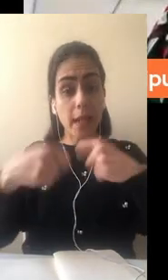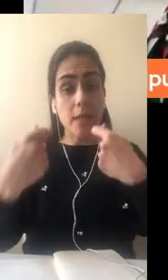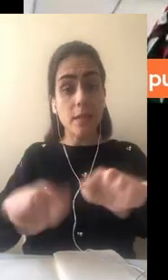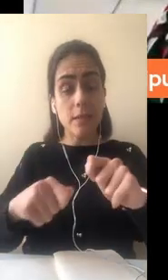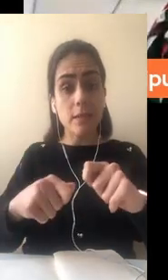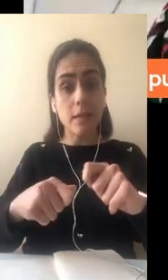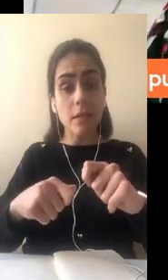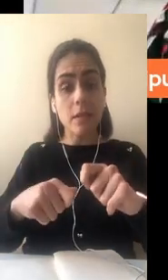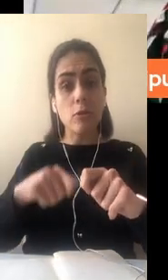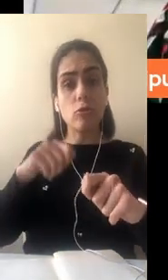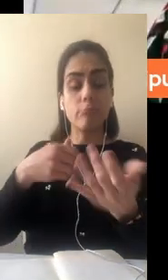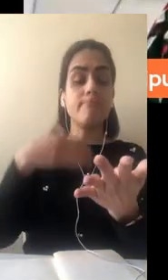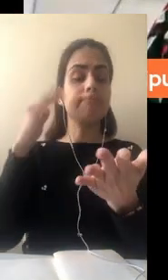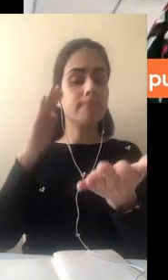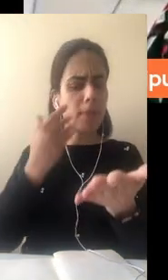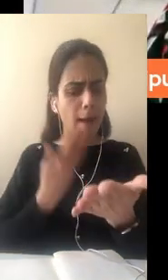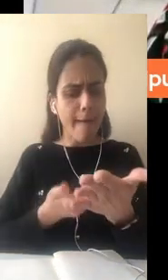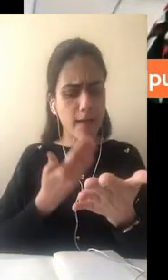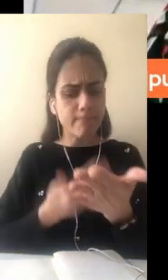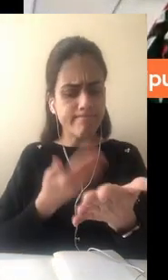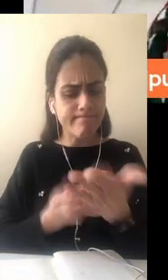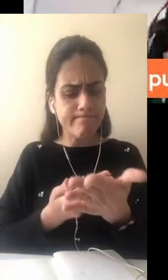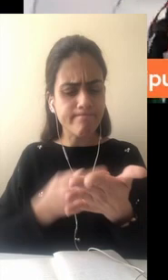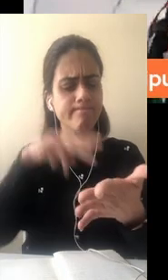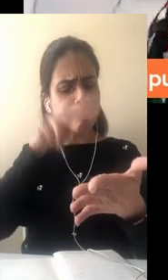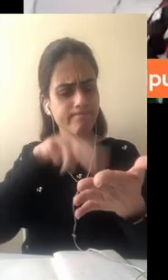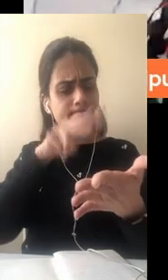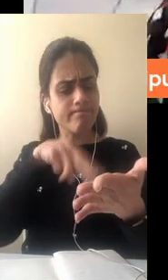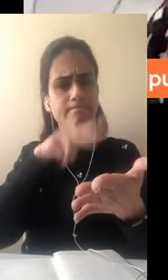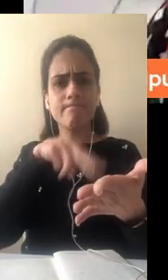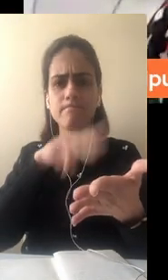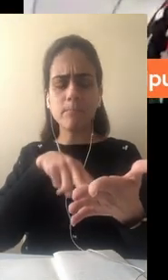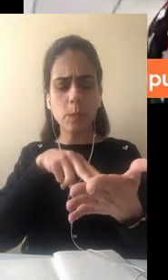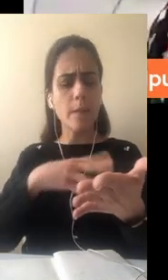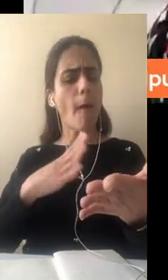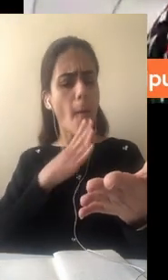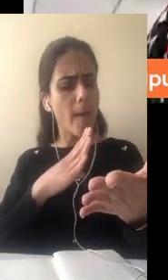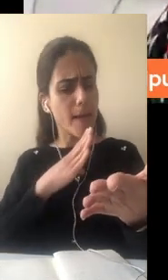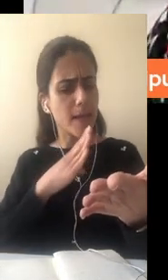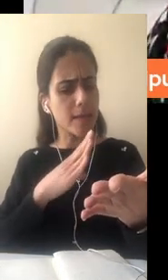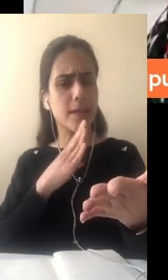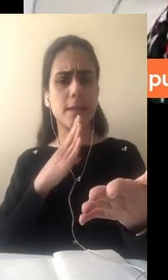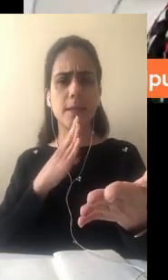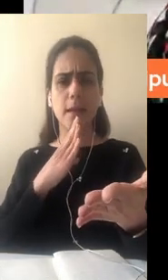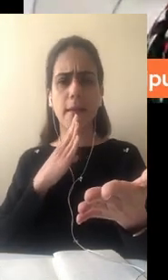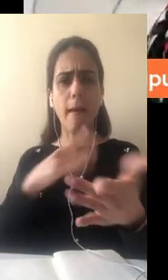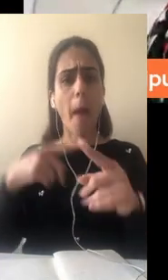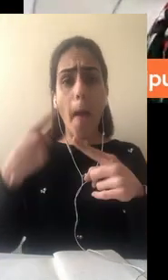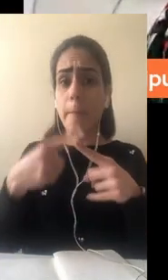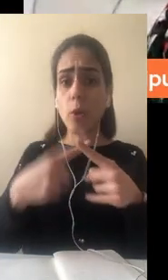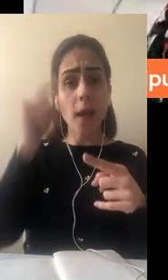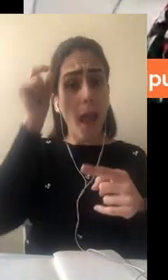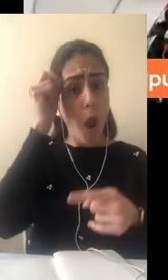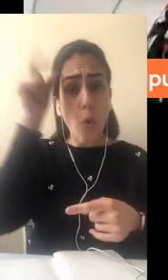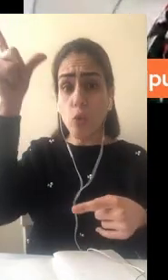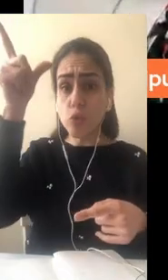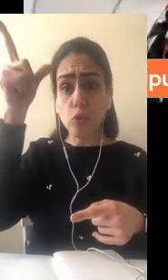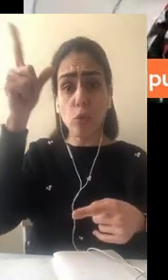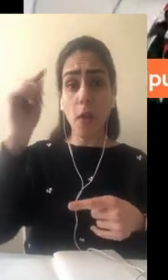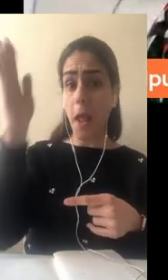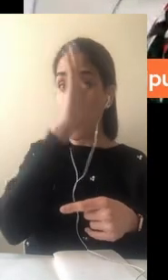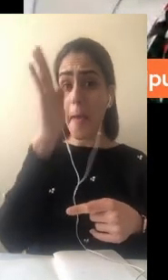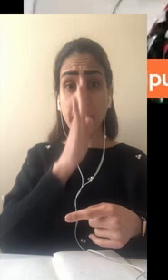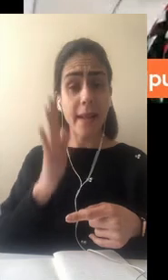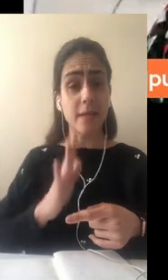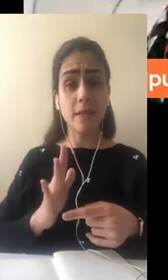entender que que essa cultura aí que nem é brasileira, né, que não é de Deus, porque